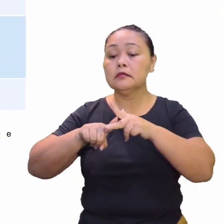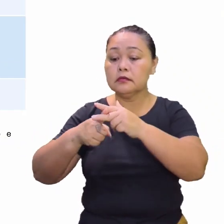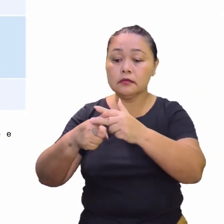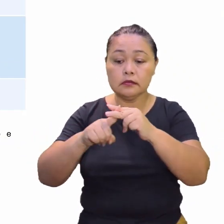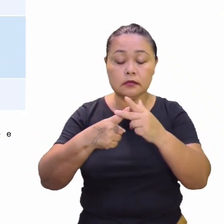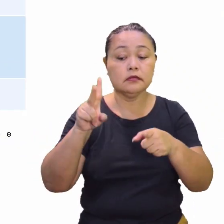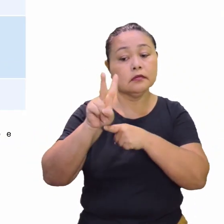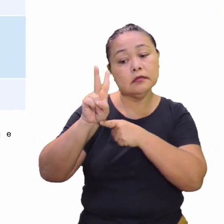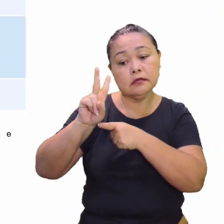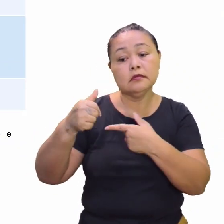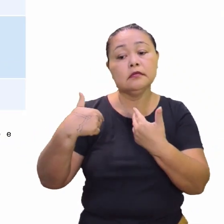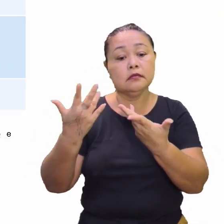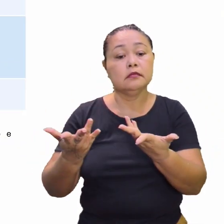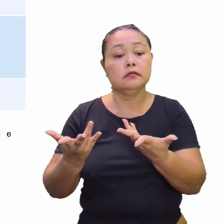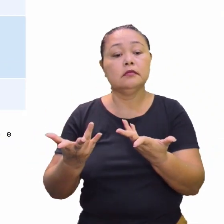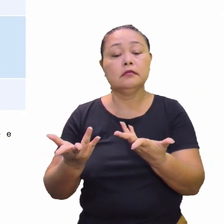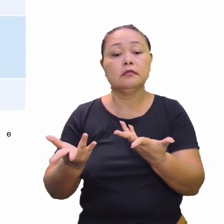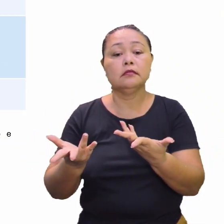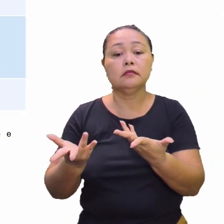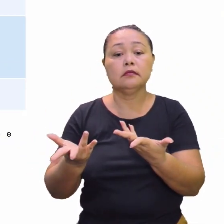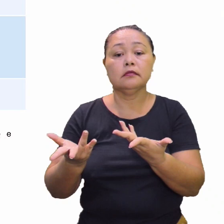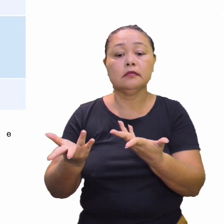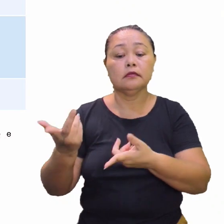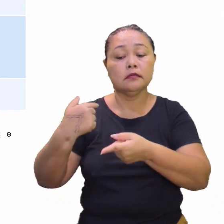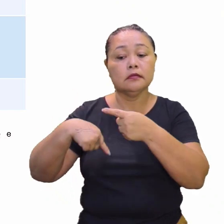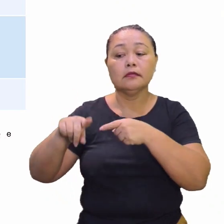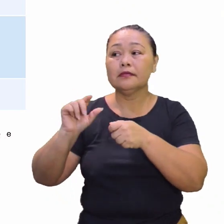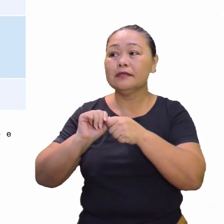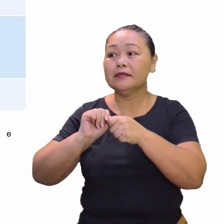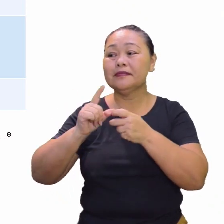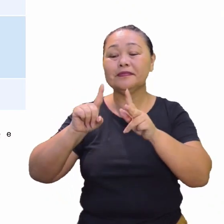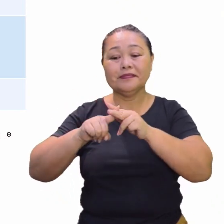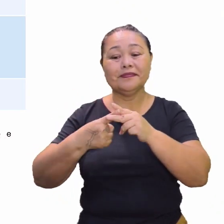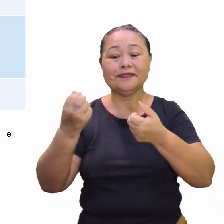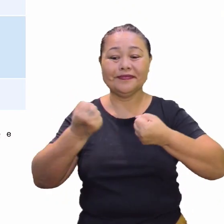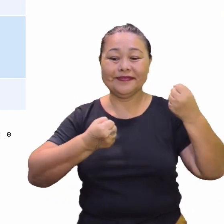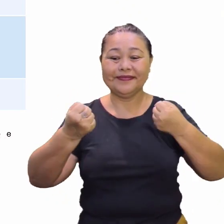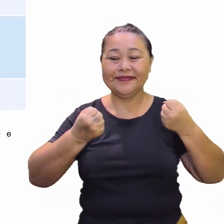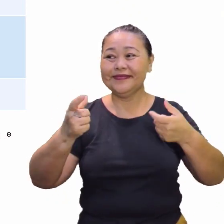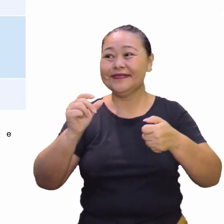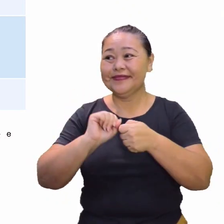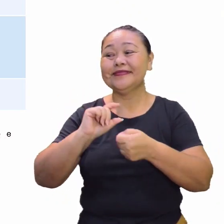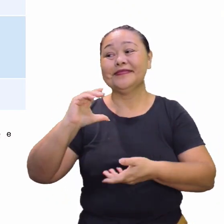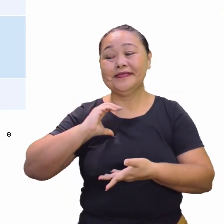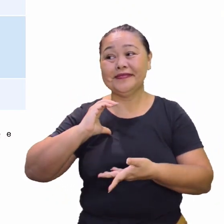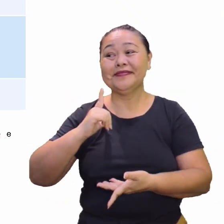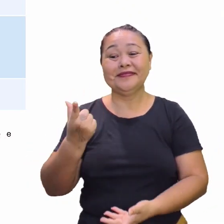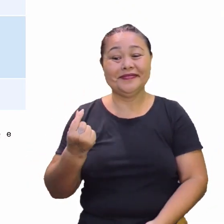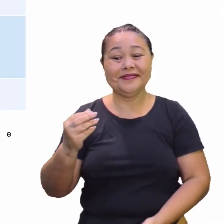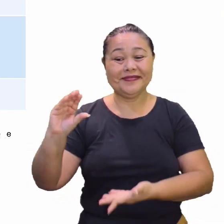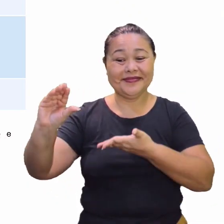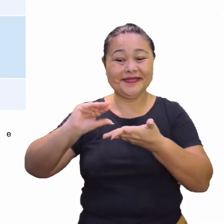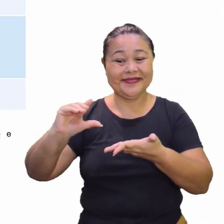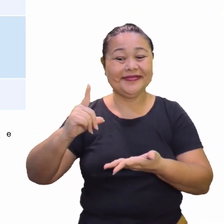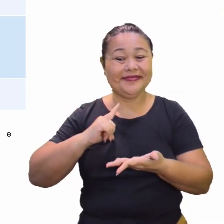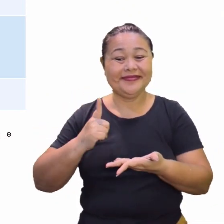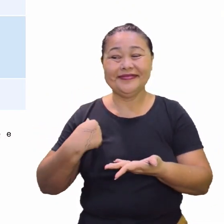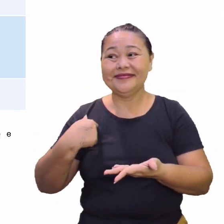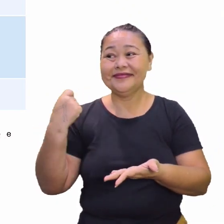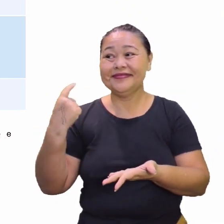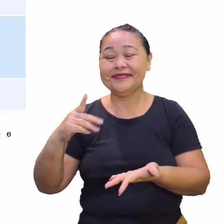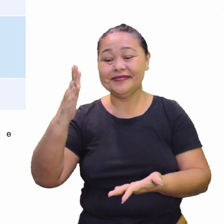as oficinas, as manutenções. Rogério, vamos fazer uma oficina de carro para nós? O que tu acha? Bora! Dá dinheiro, hein? Tá dando dinheiro, tu viu lá?